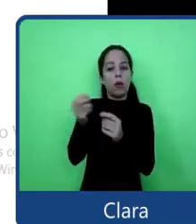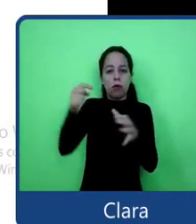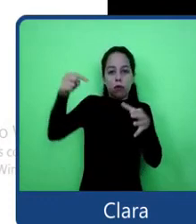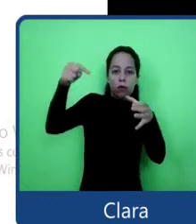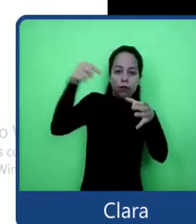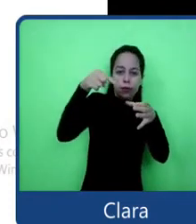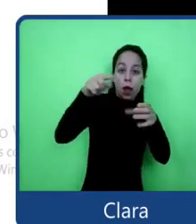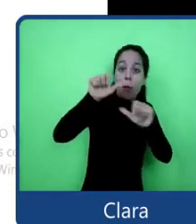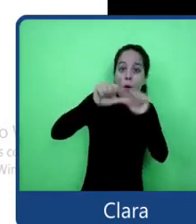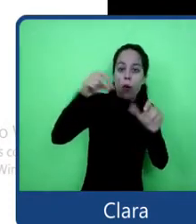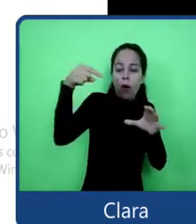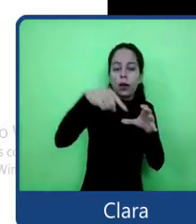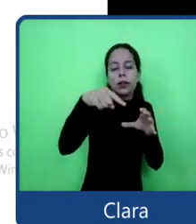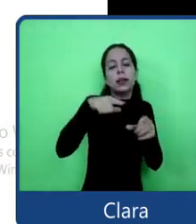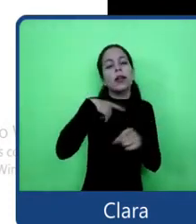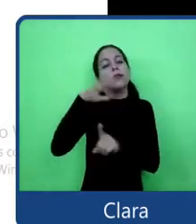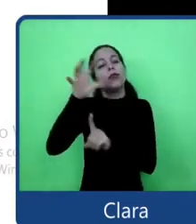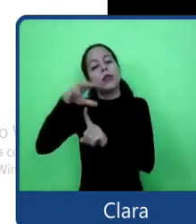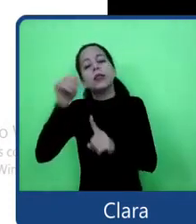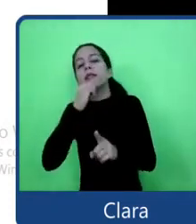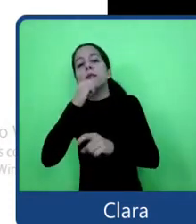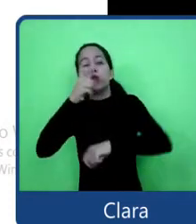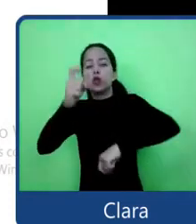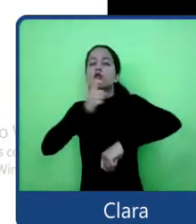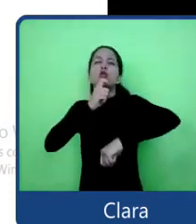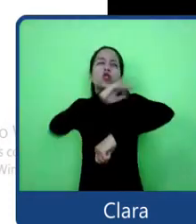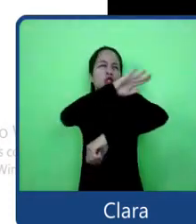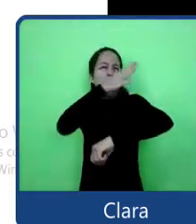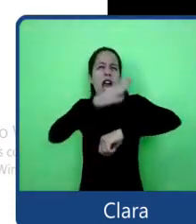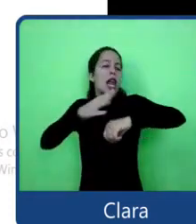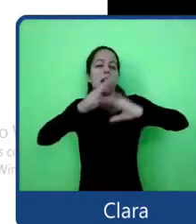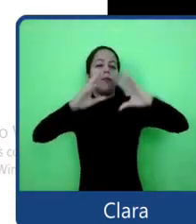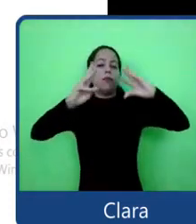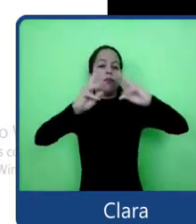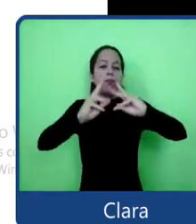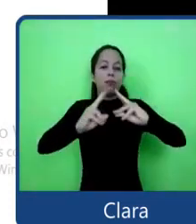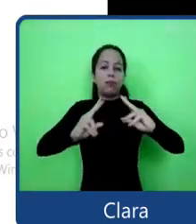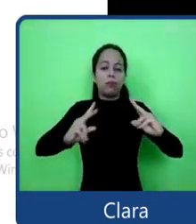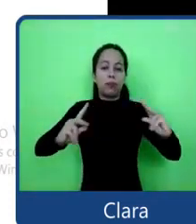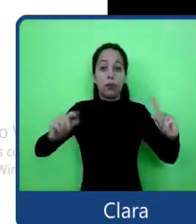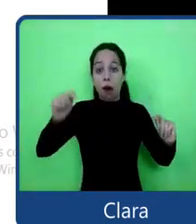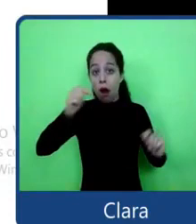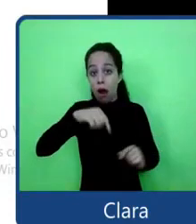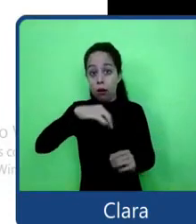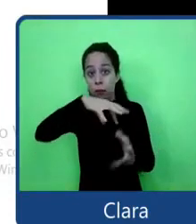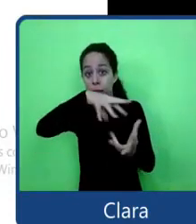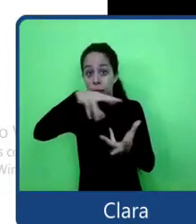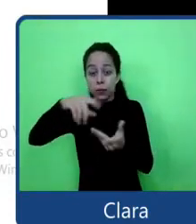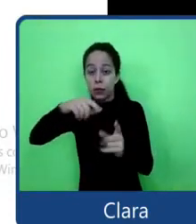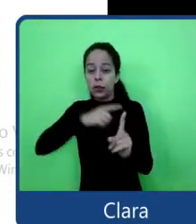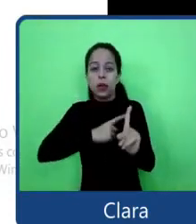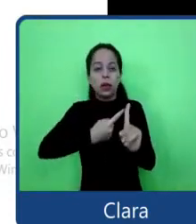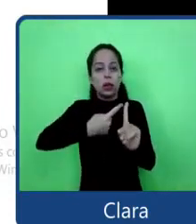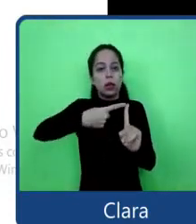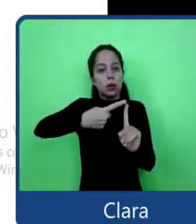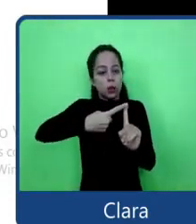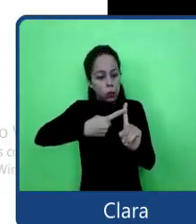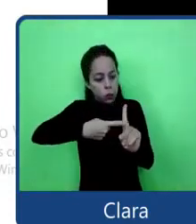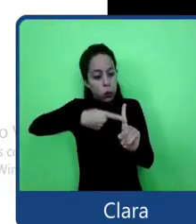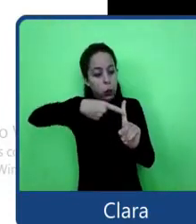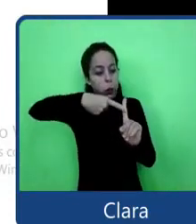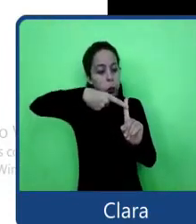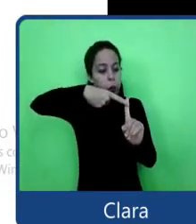aumenta, que diminui o albedo do planeta e que reforça o aquecimento, enfim. A gente tem toda